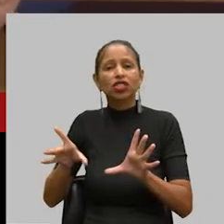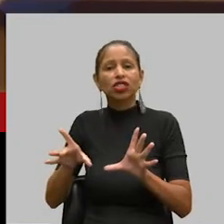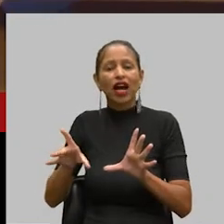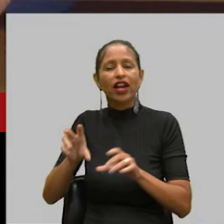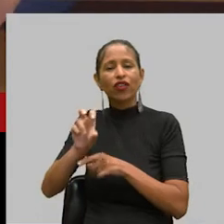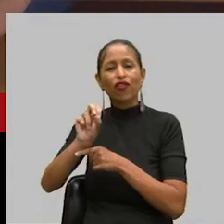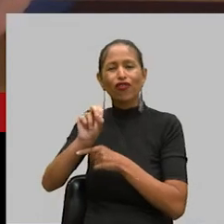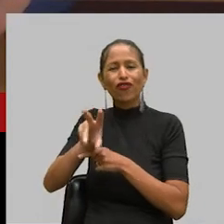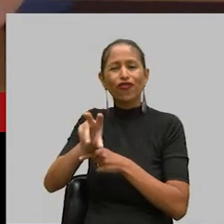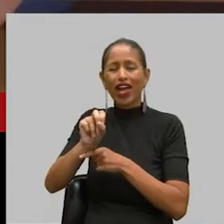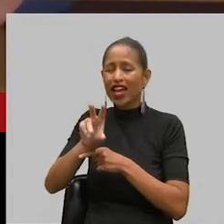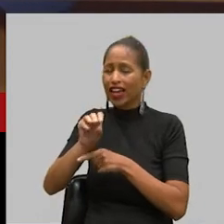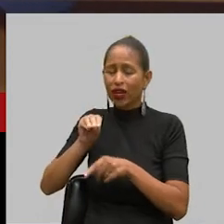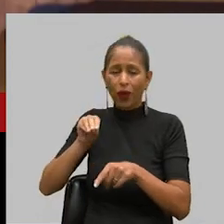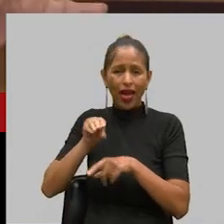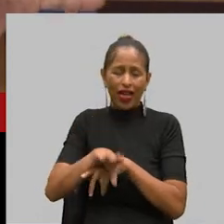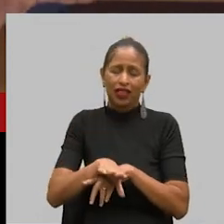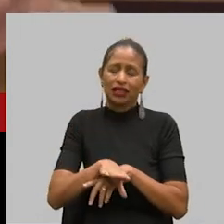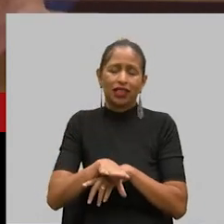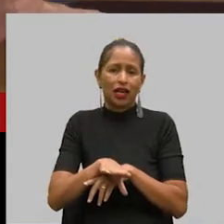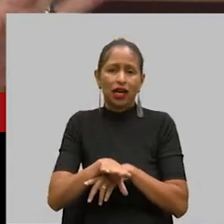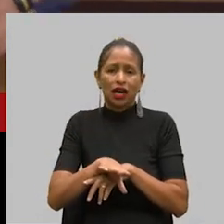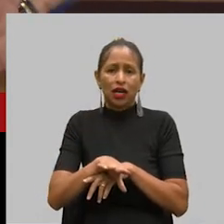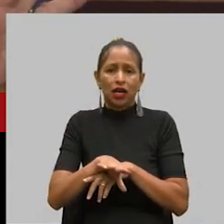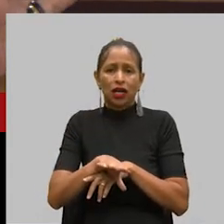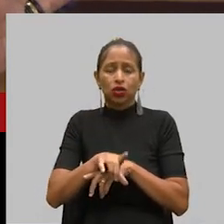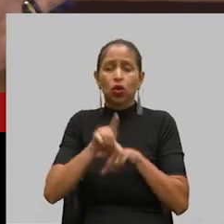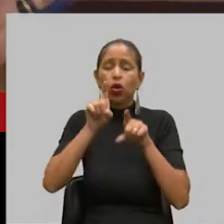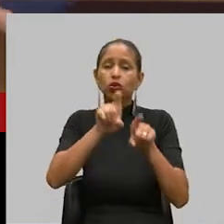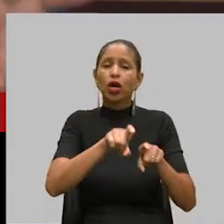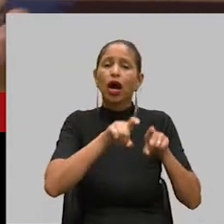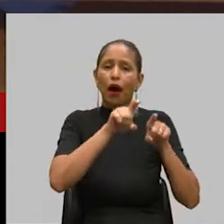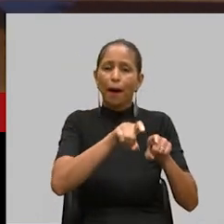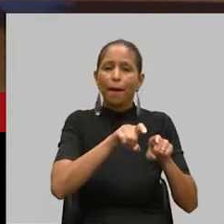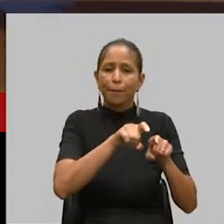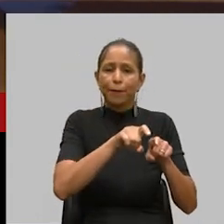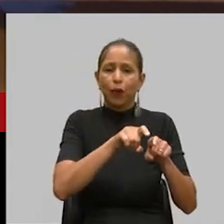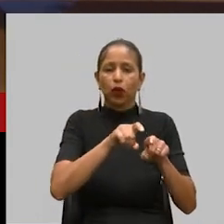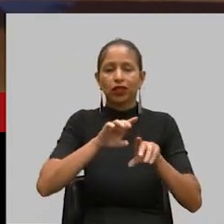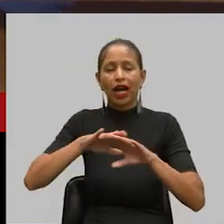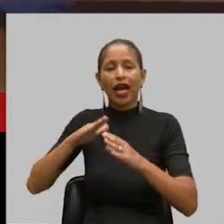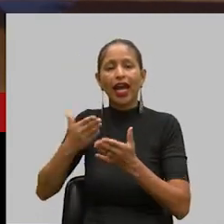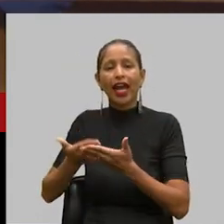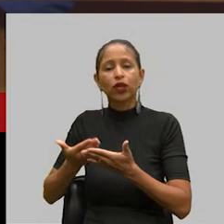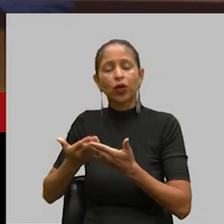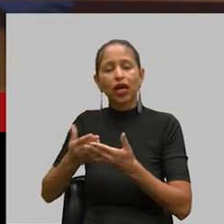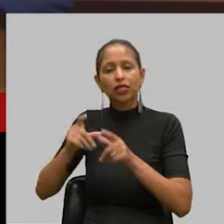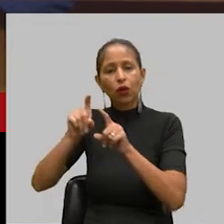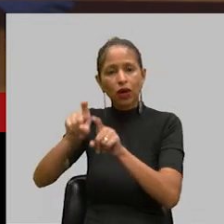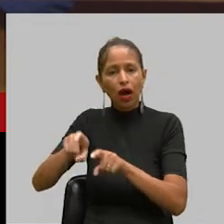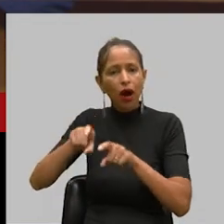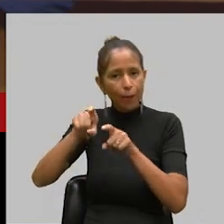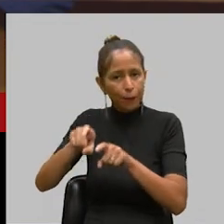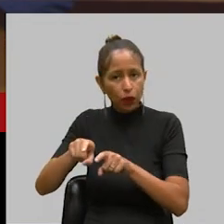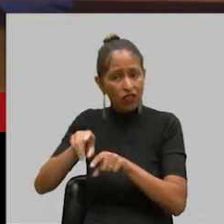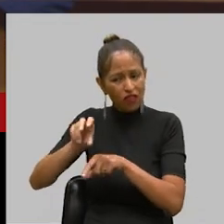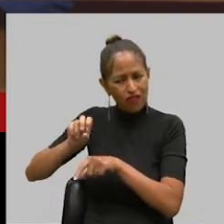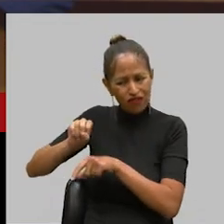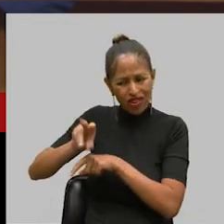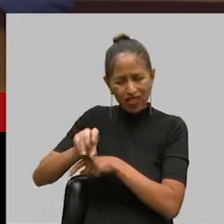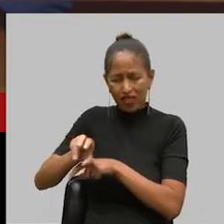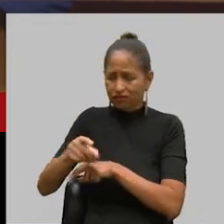veneno entra na nossa na na né no nosso campo da Educação do campo eh